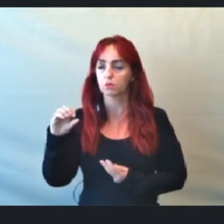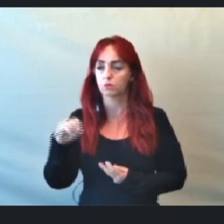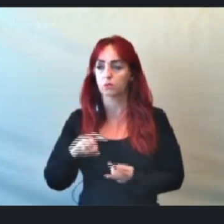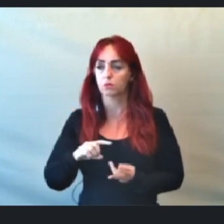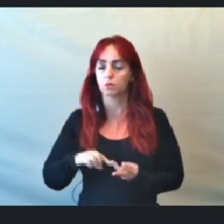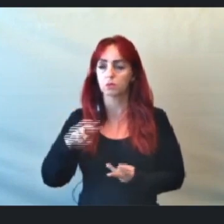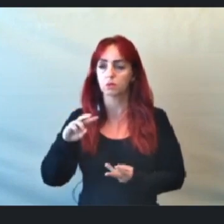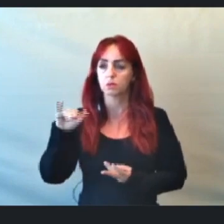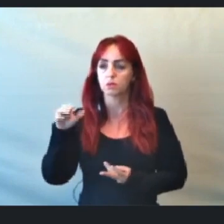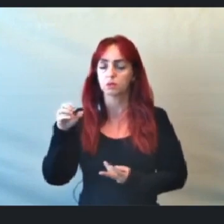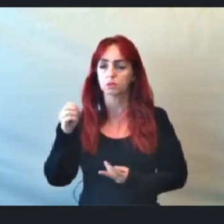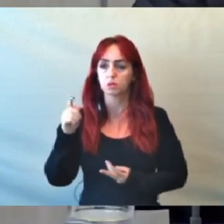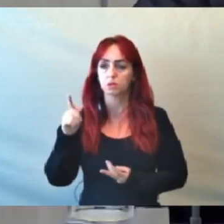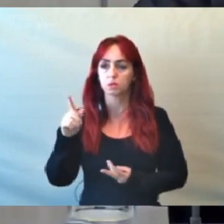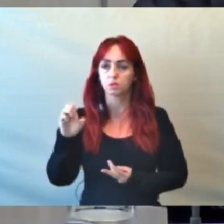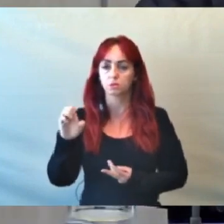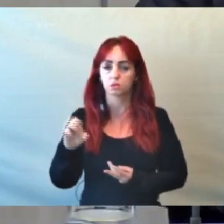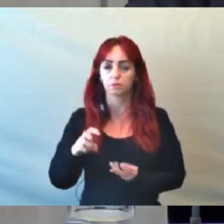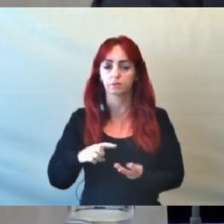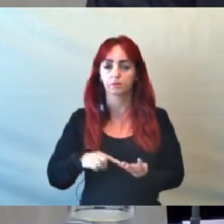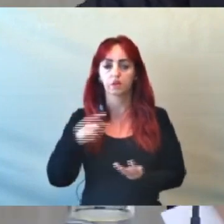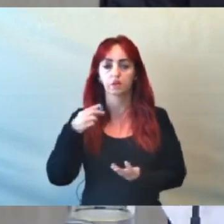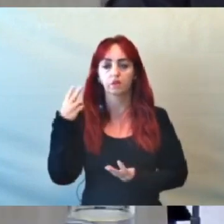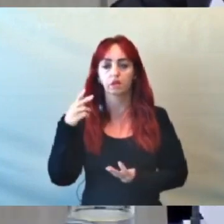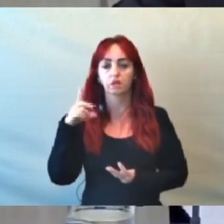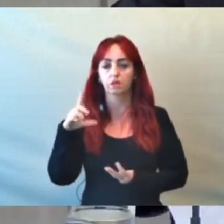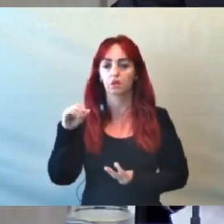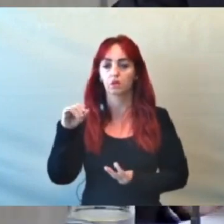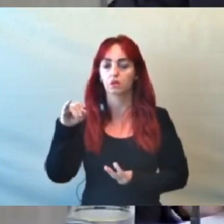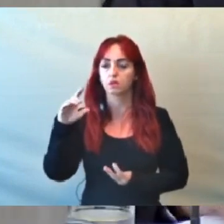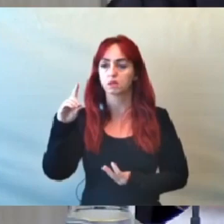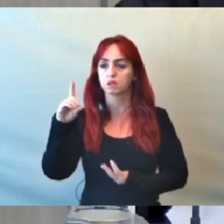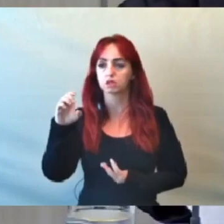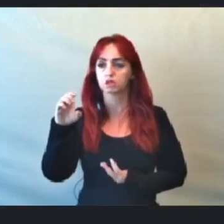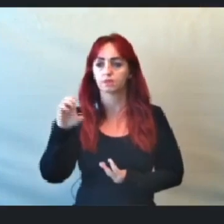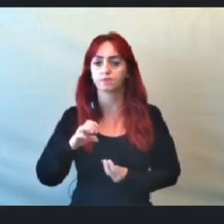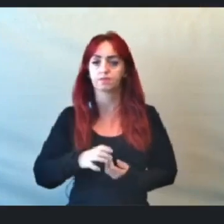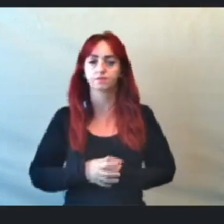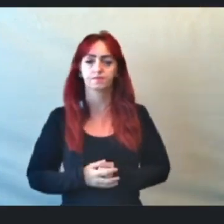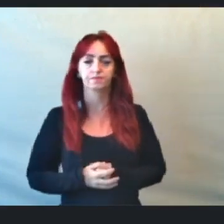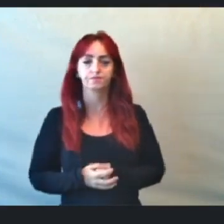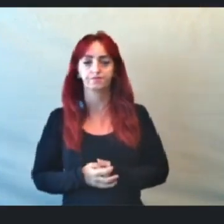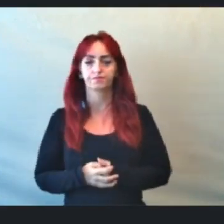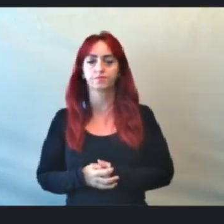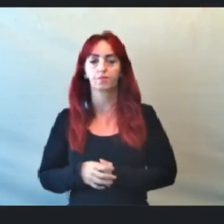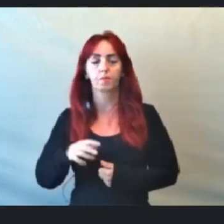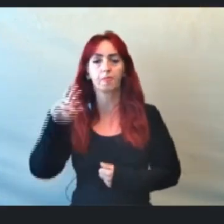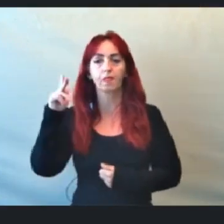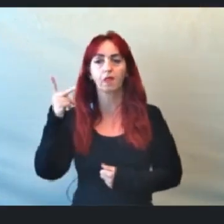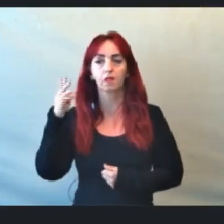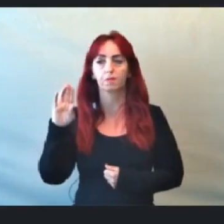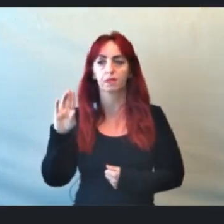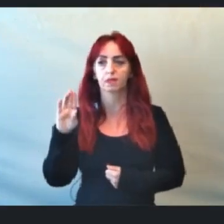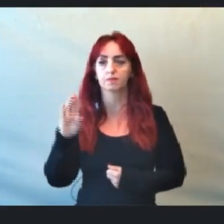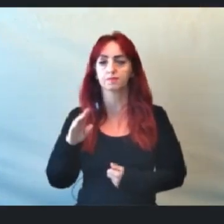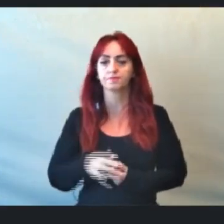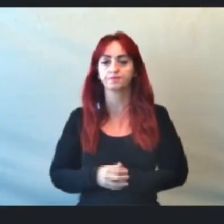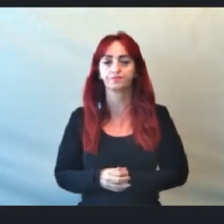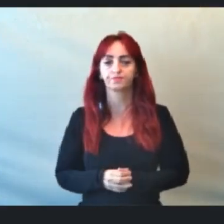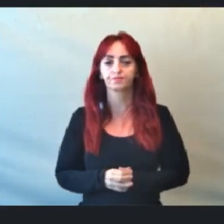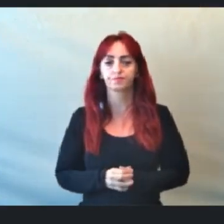Vereadora Luíde Gonçalves. Presente. Vereador Henrique Braga. Presente. Vereador Ramon